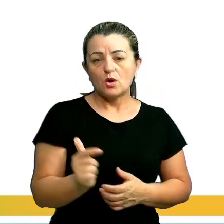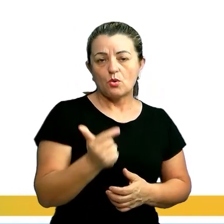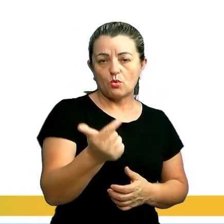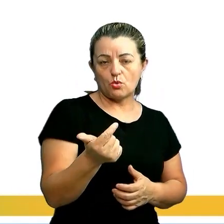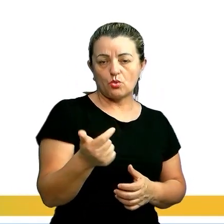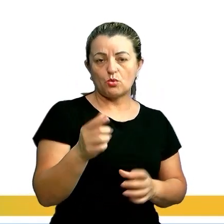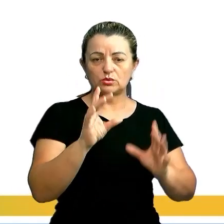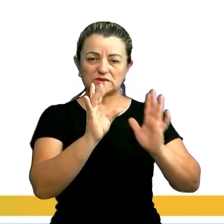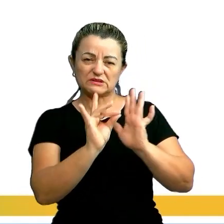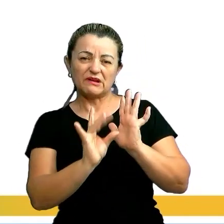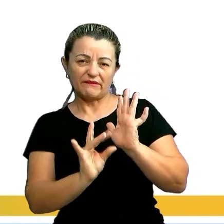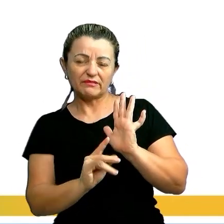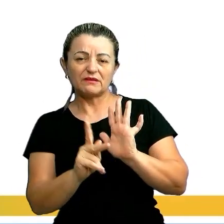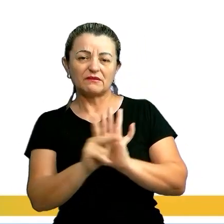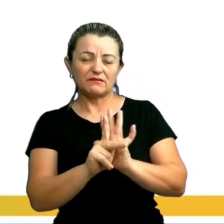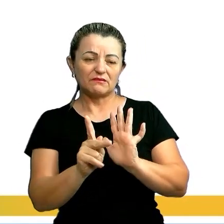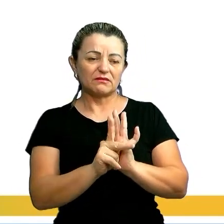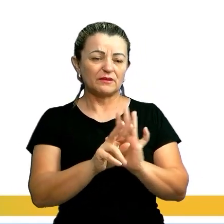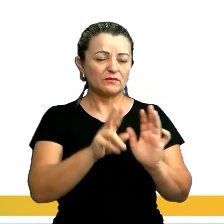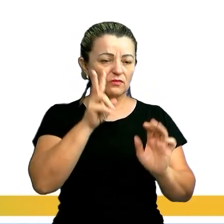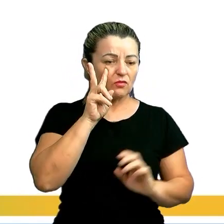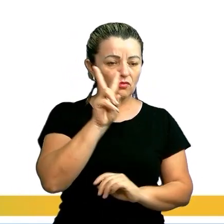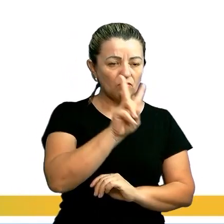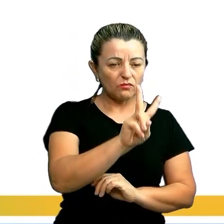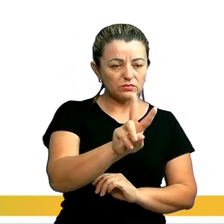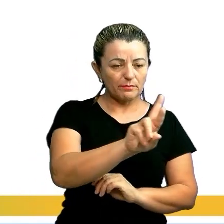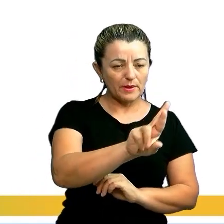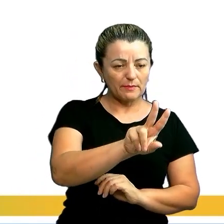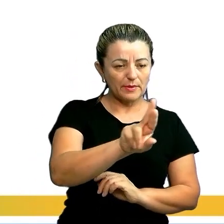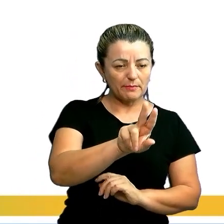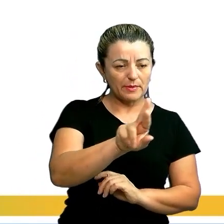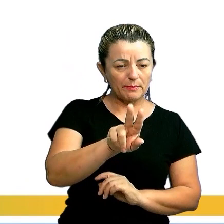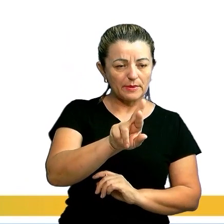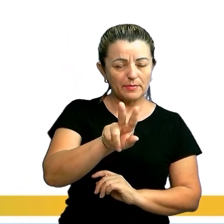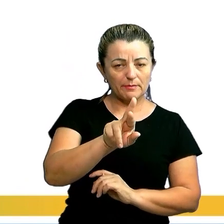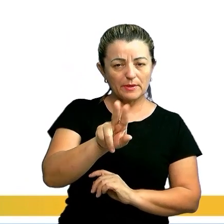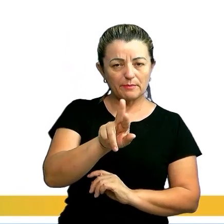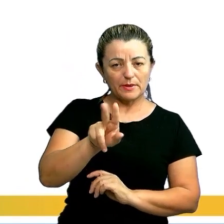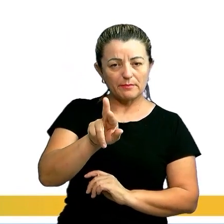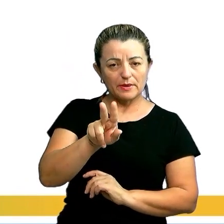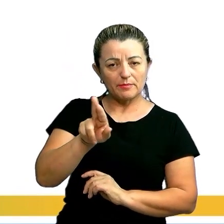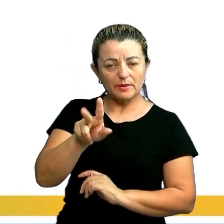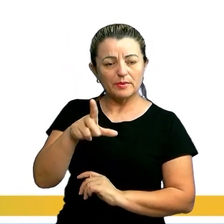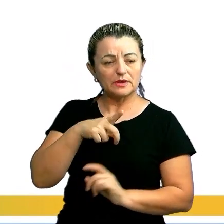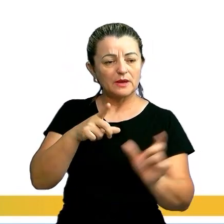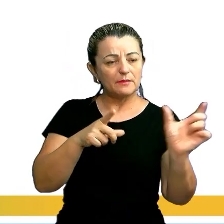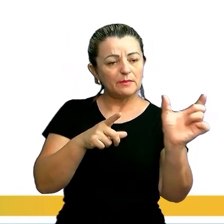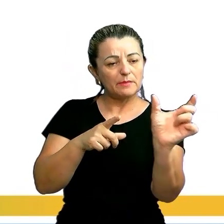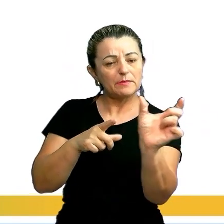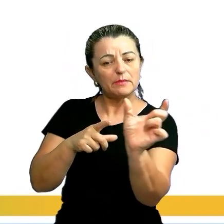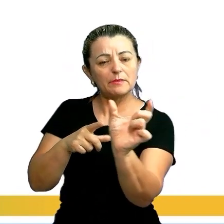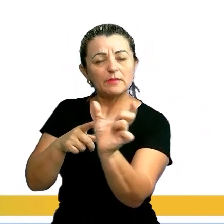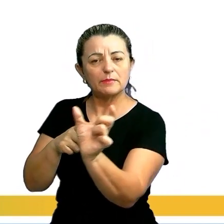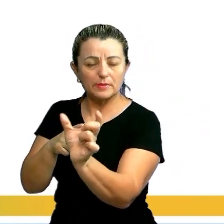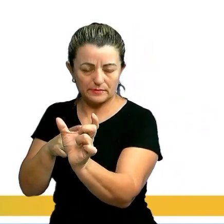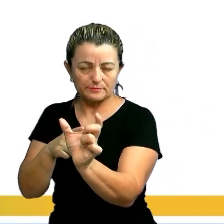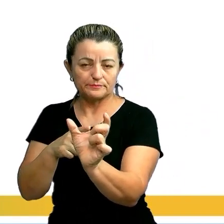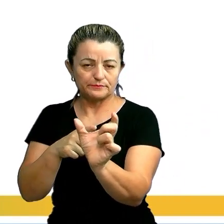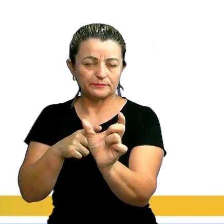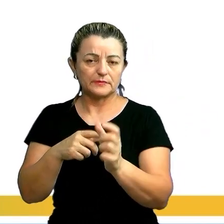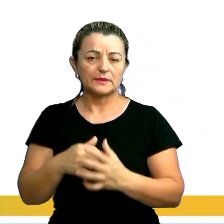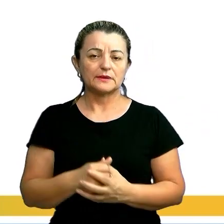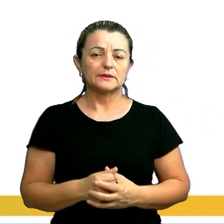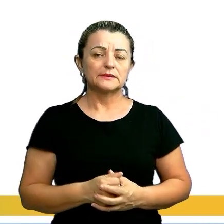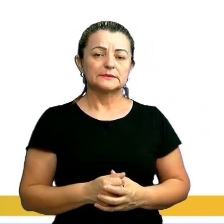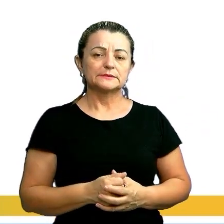características surgiram, deuterostômios, protostômios, metameria, a presença de notocorda,